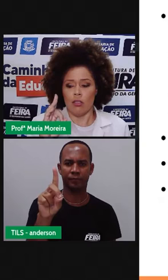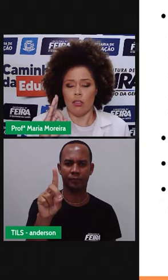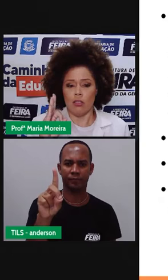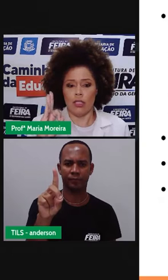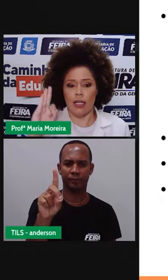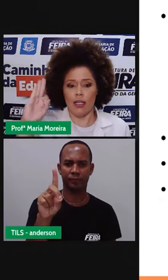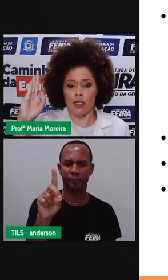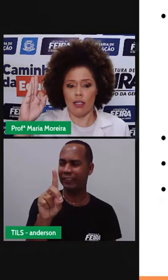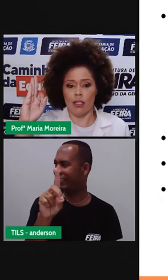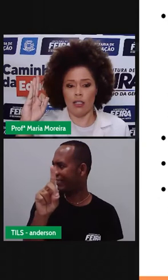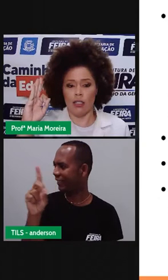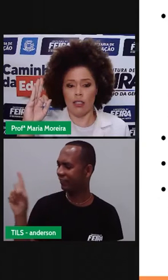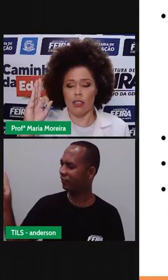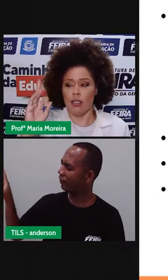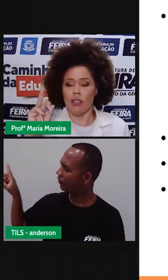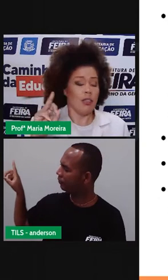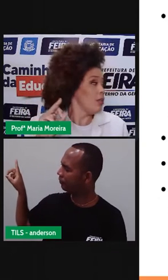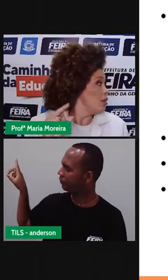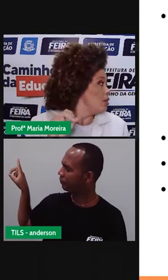D?